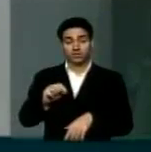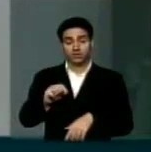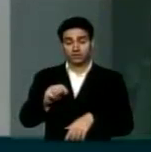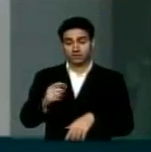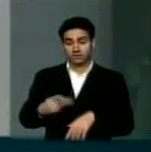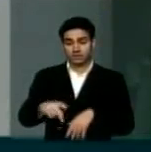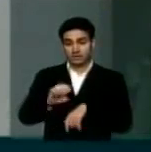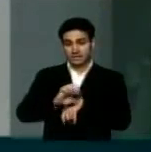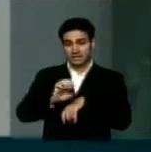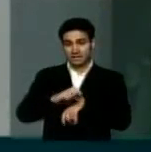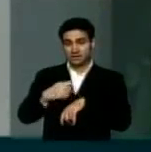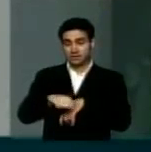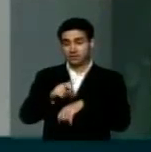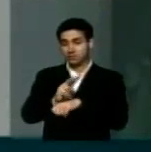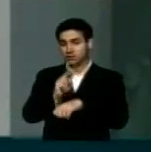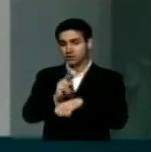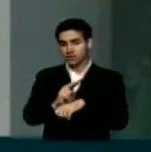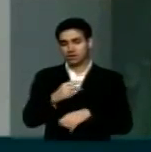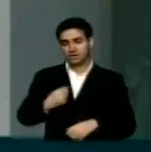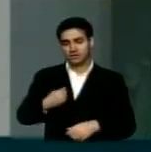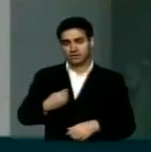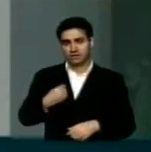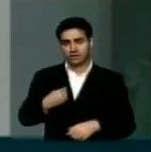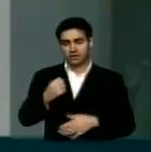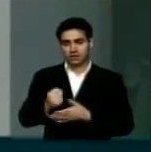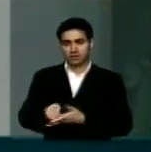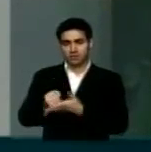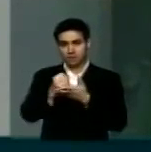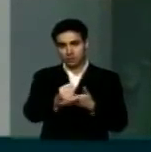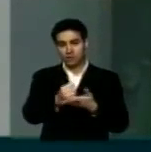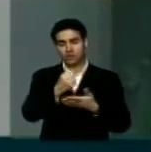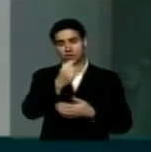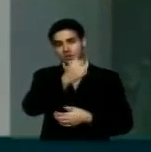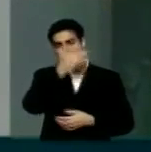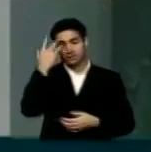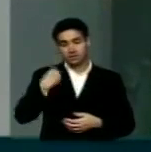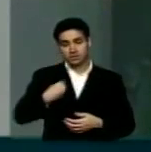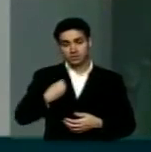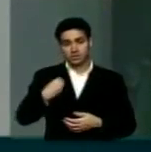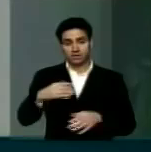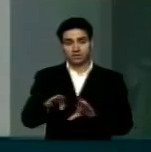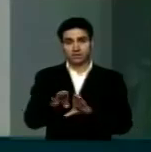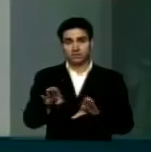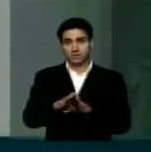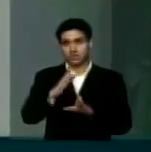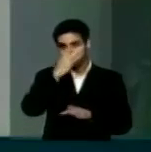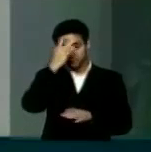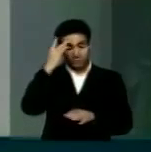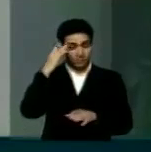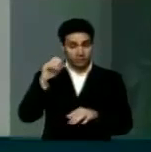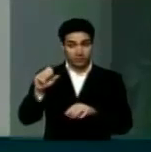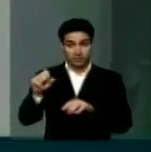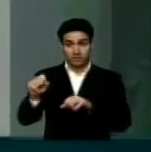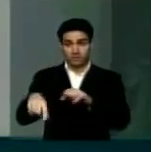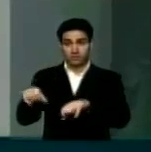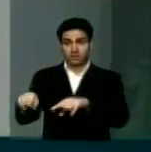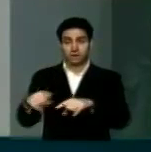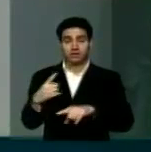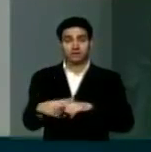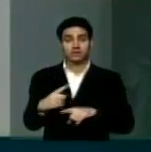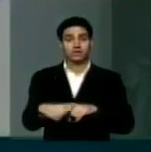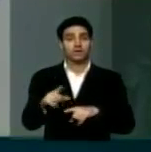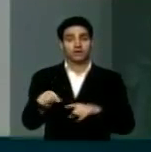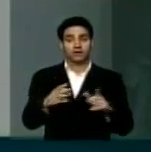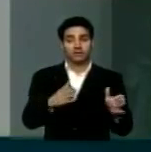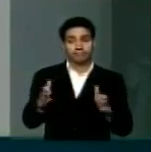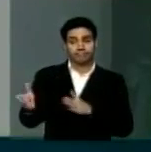Estado precisa proteger a vida, a subsistência das pessoas e aqueles que plantam, pois há em jogo a